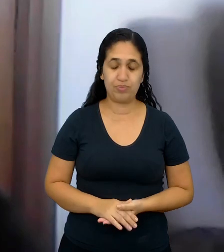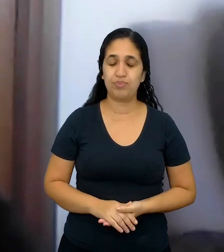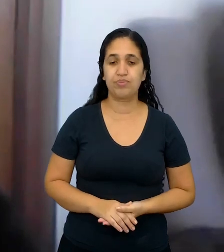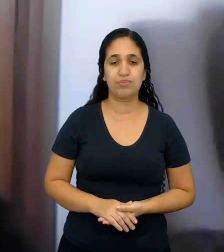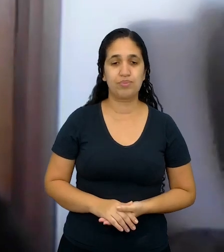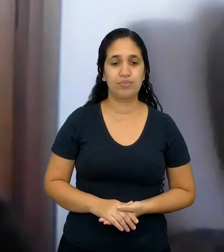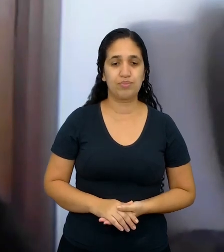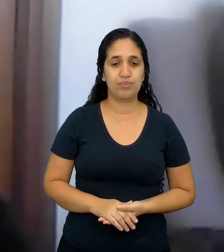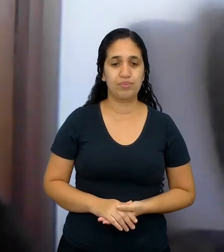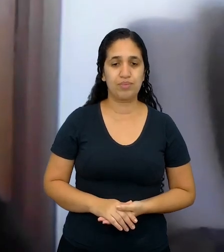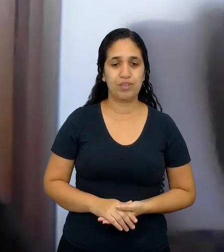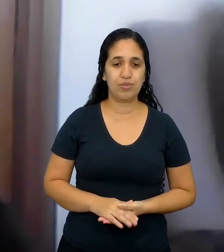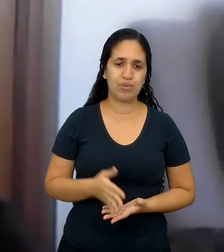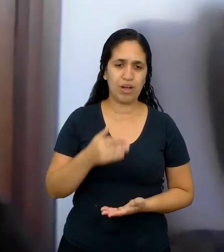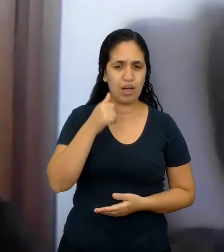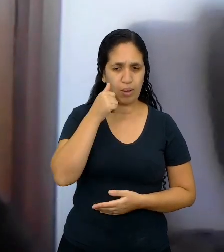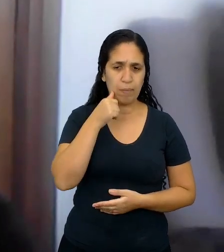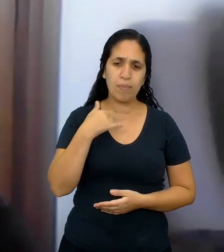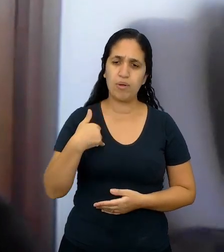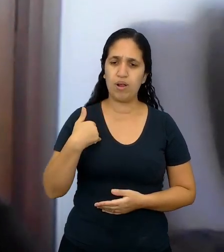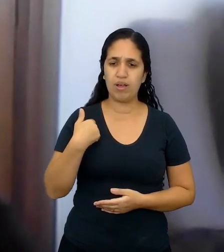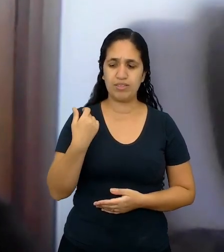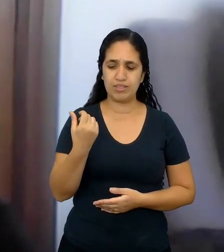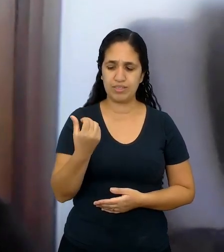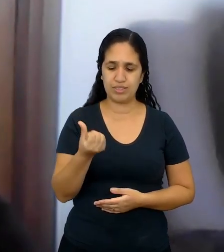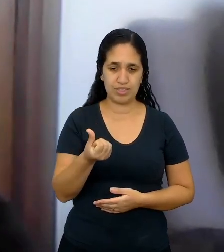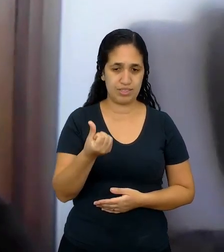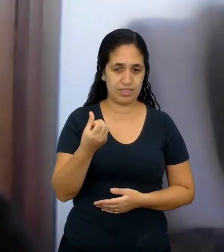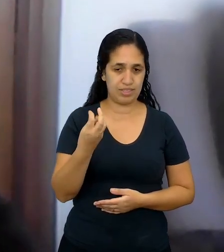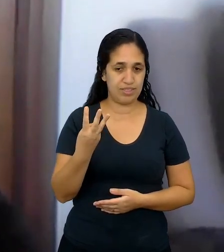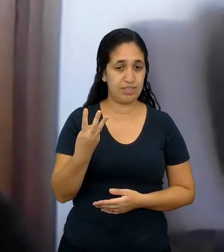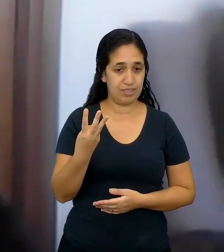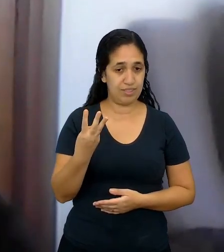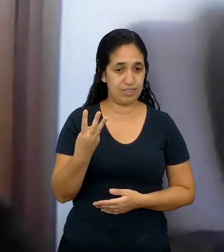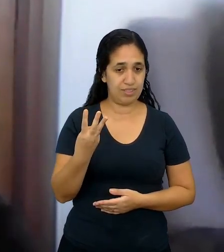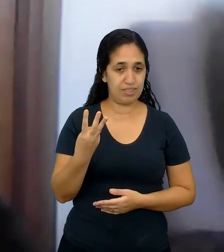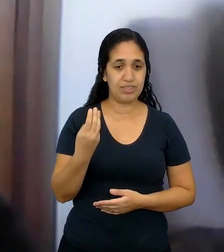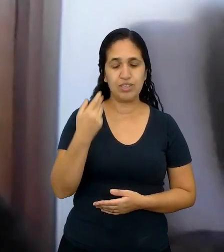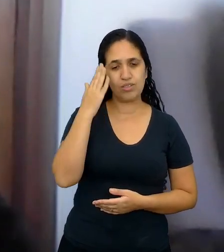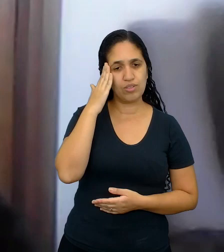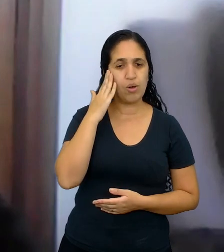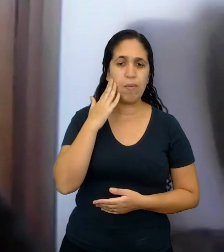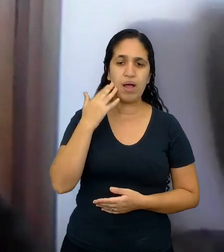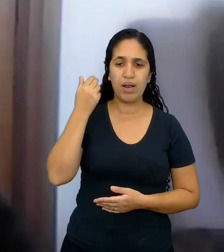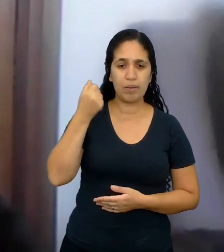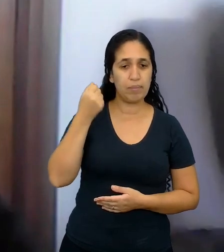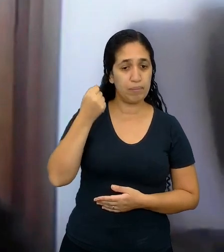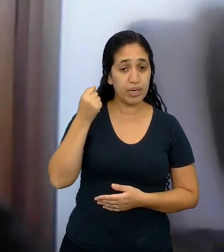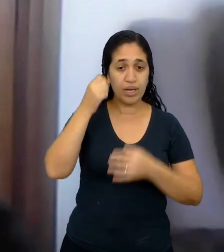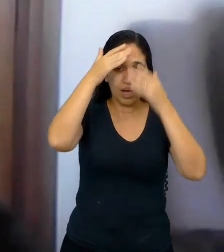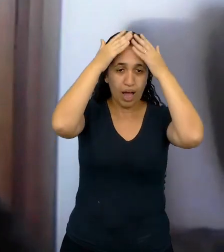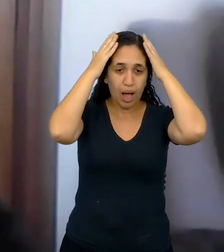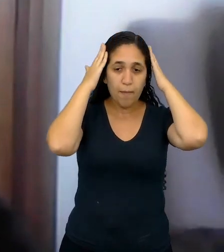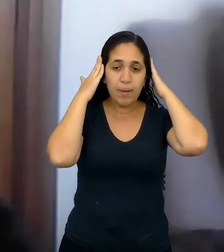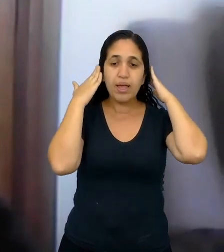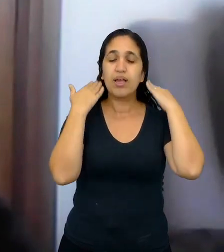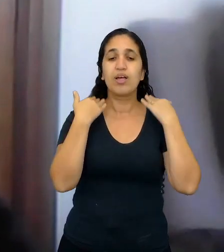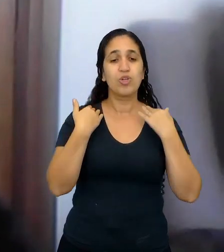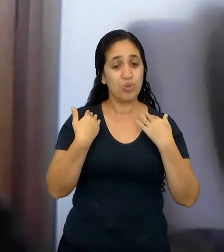sou uma senhora de 63 anos, eu sou branca, tenho os cabelos